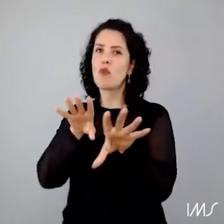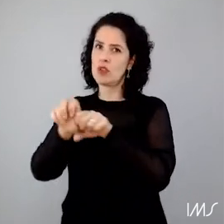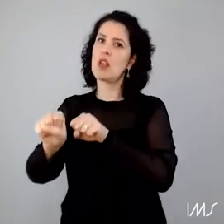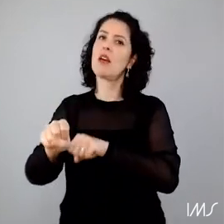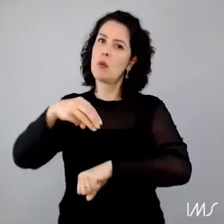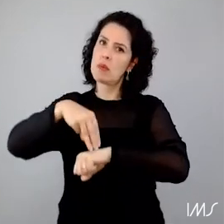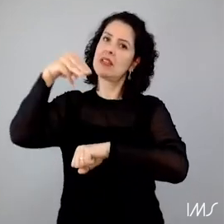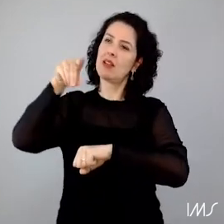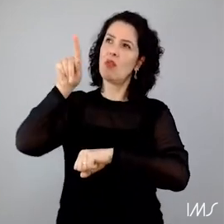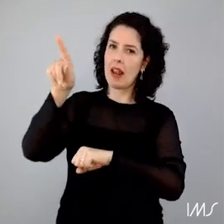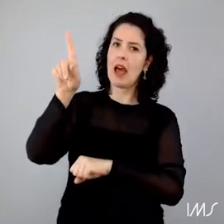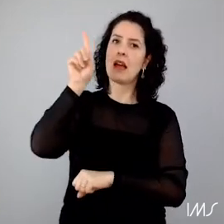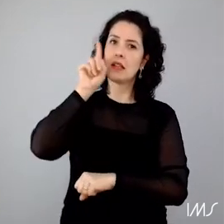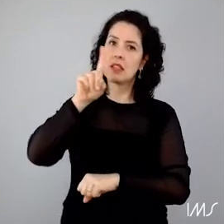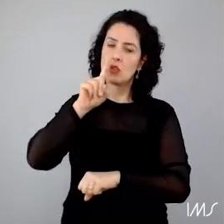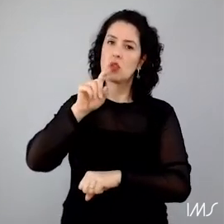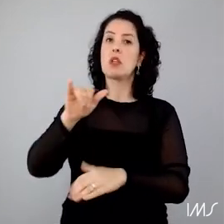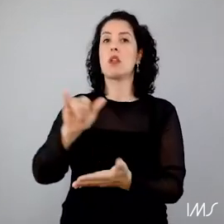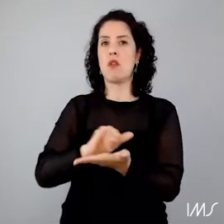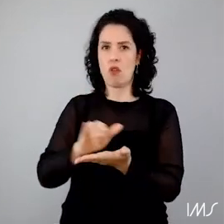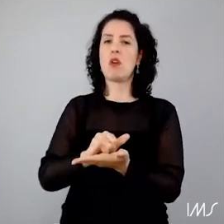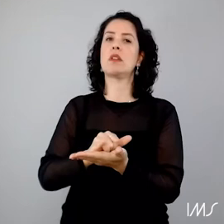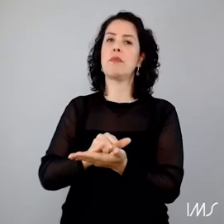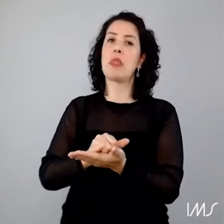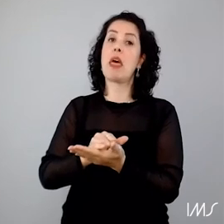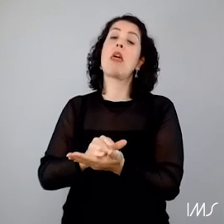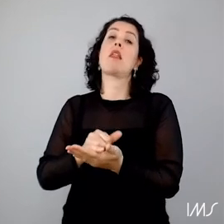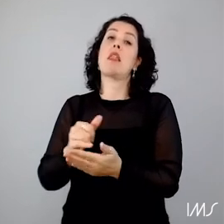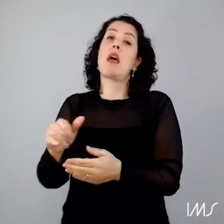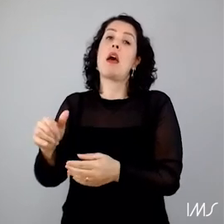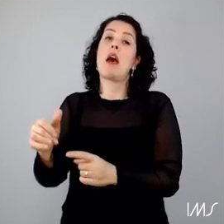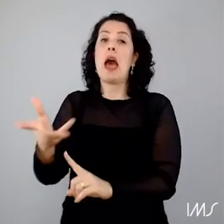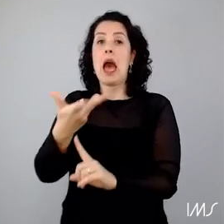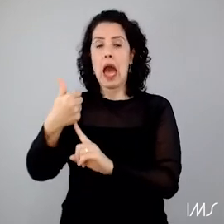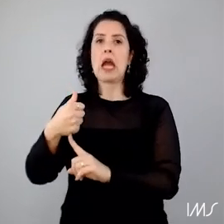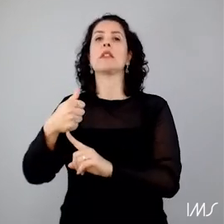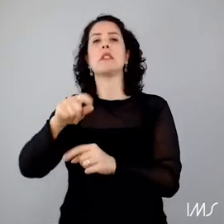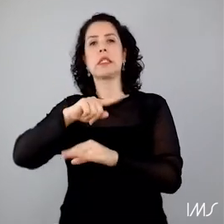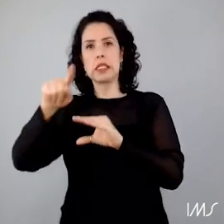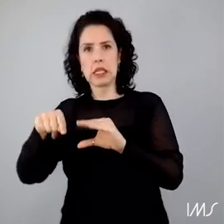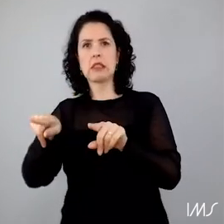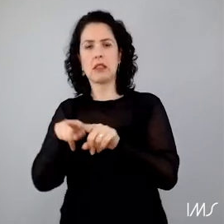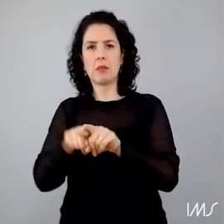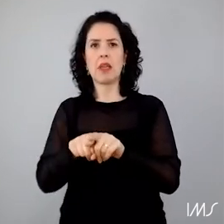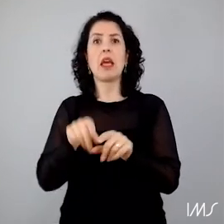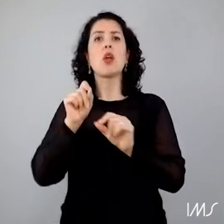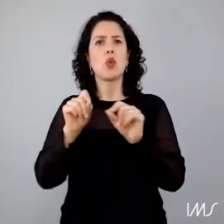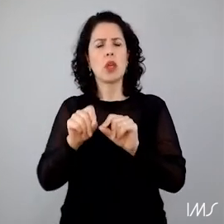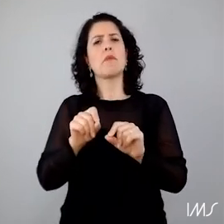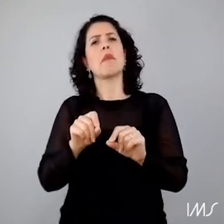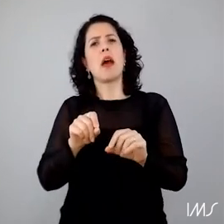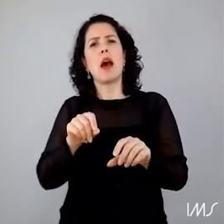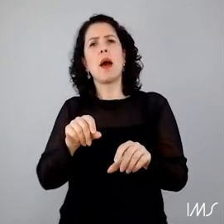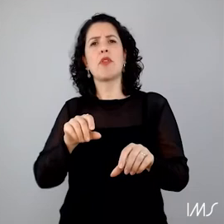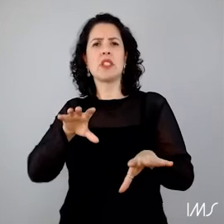com a comprovação química pelo Instituto de Tecnologia de Rochester, das experiências de